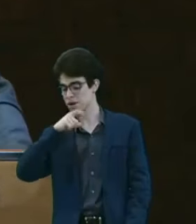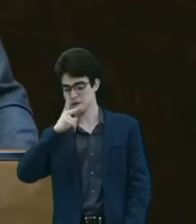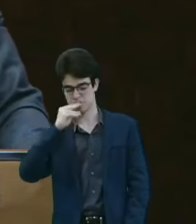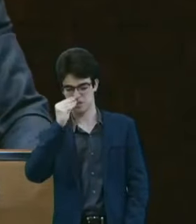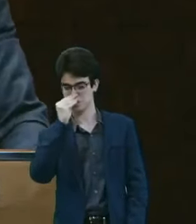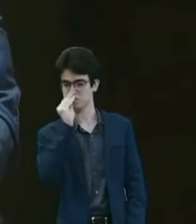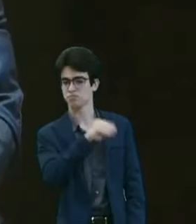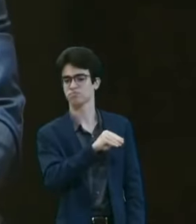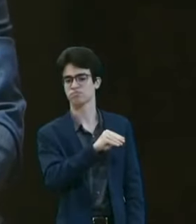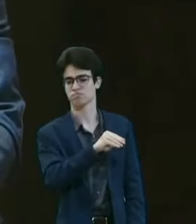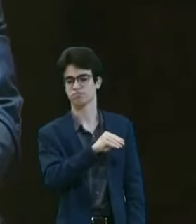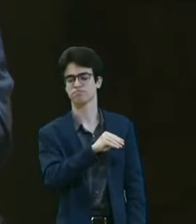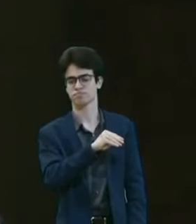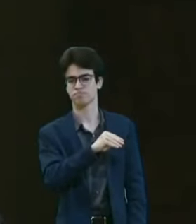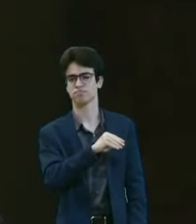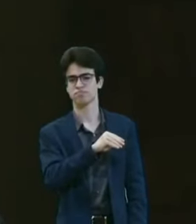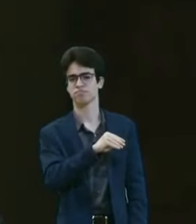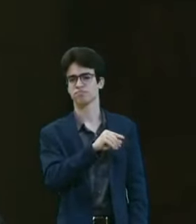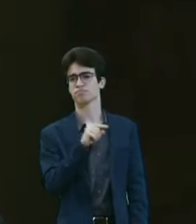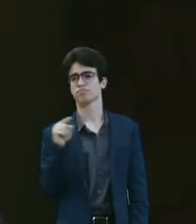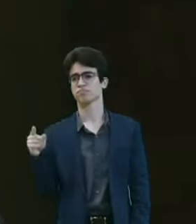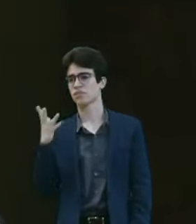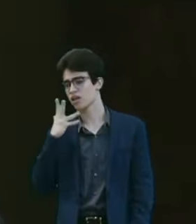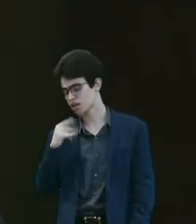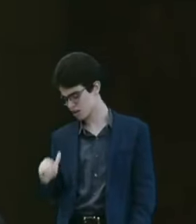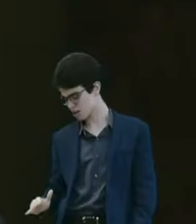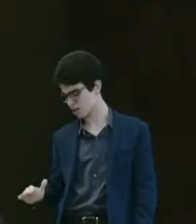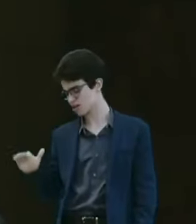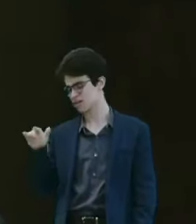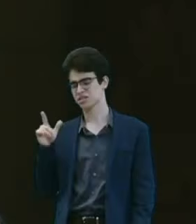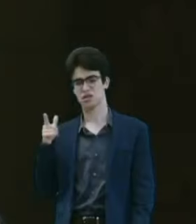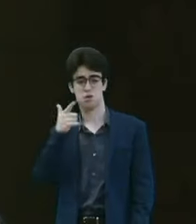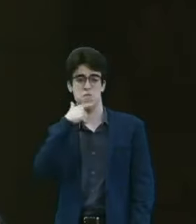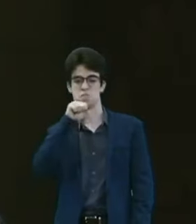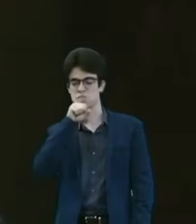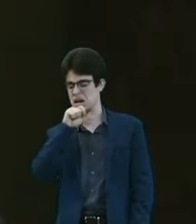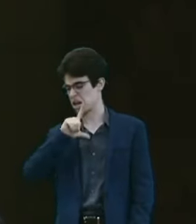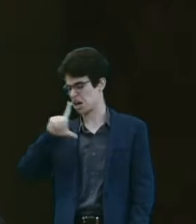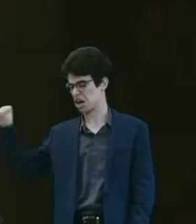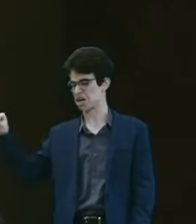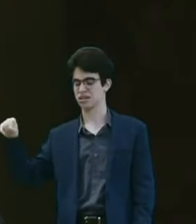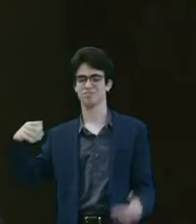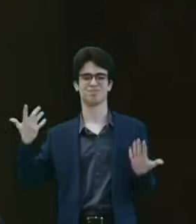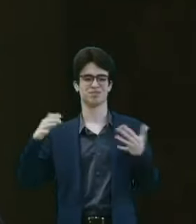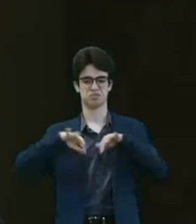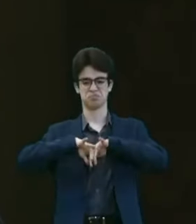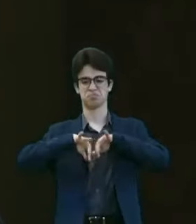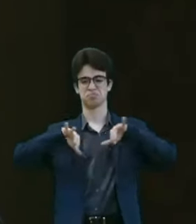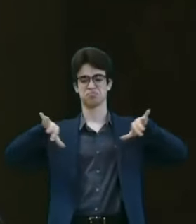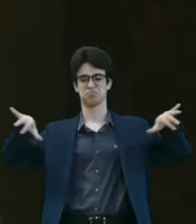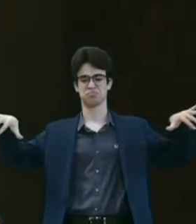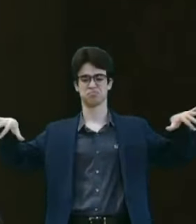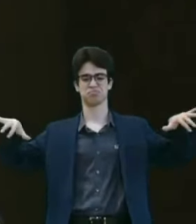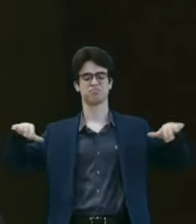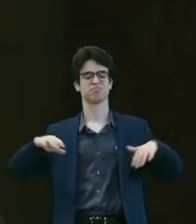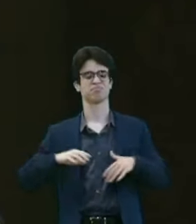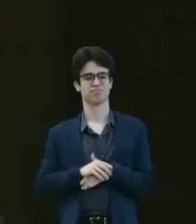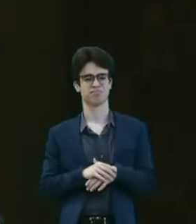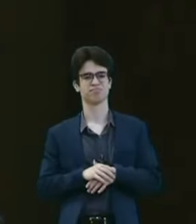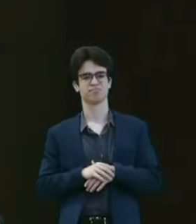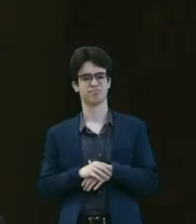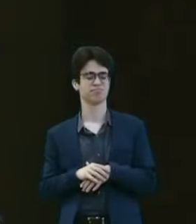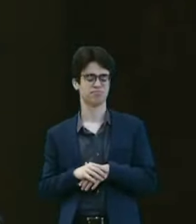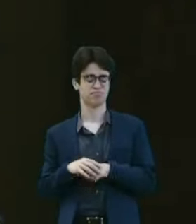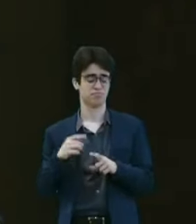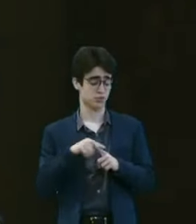pai. Logo na infância ele foi embora e eles se afastaram muito. E ele